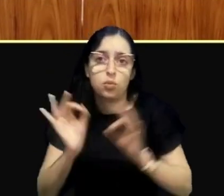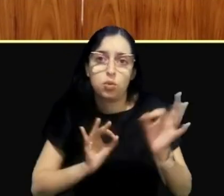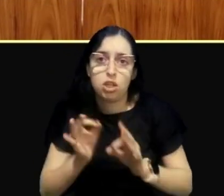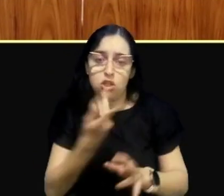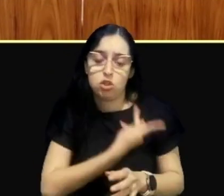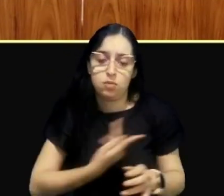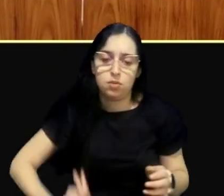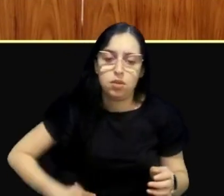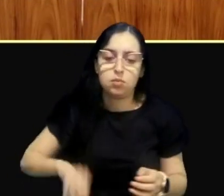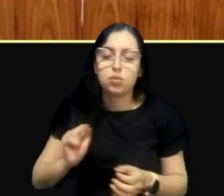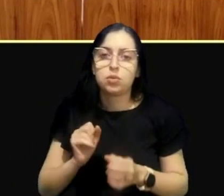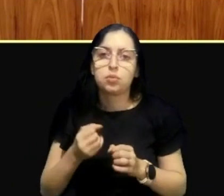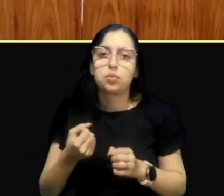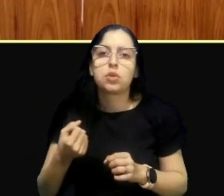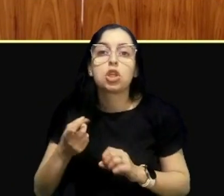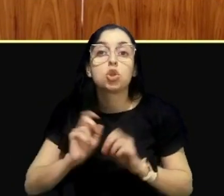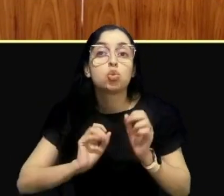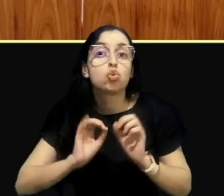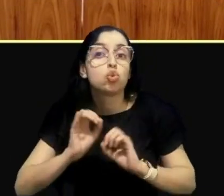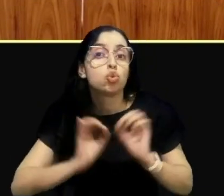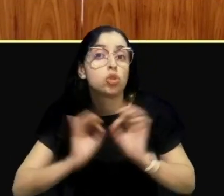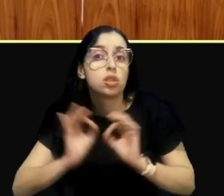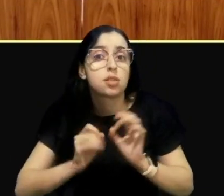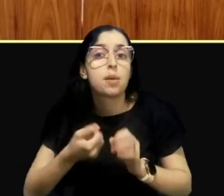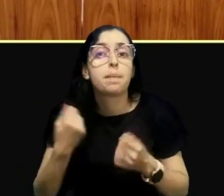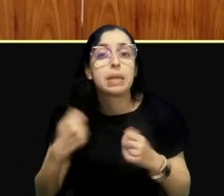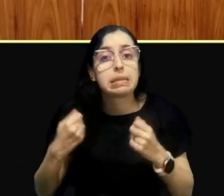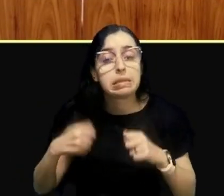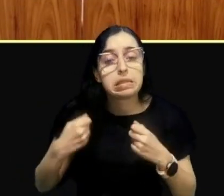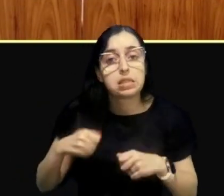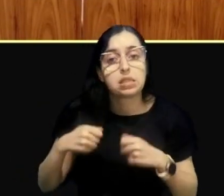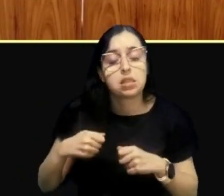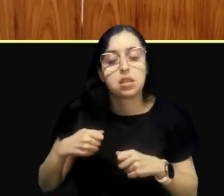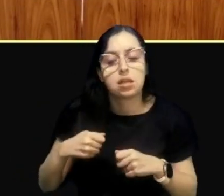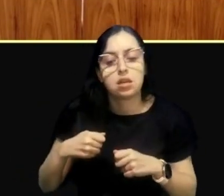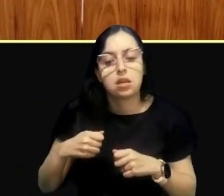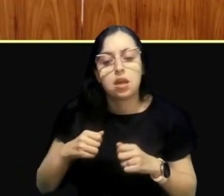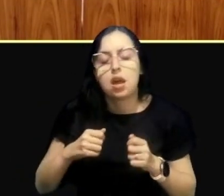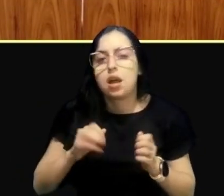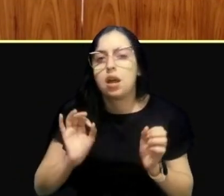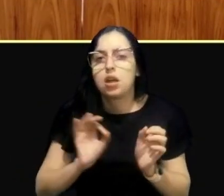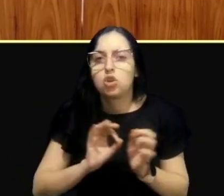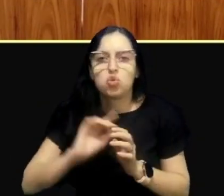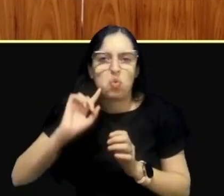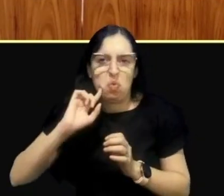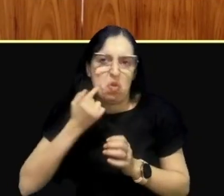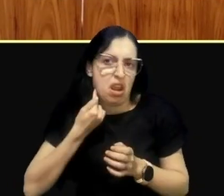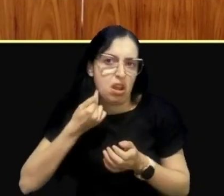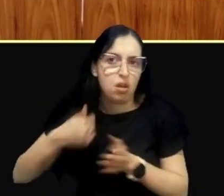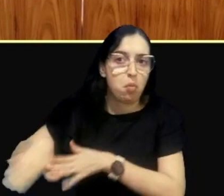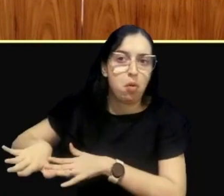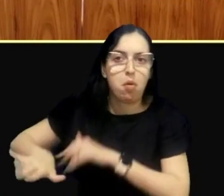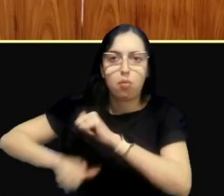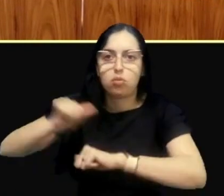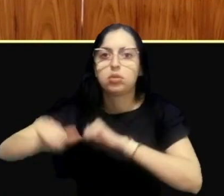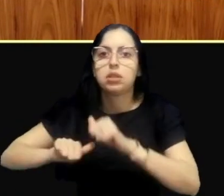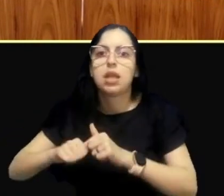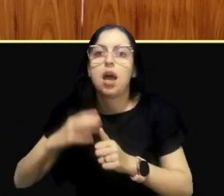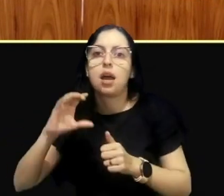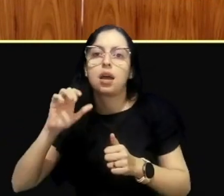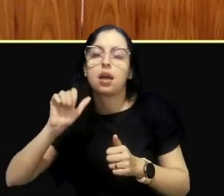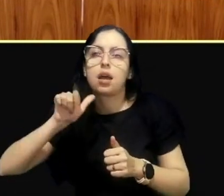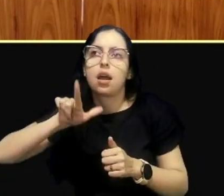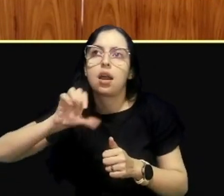se judicializa a necessidade de se despoluir o rio ou de mudar a classe do rio, né? Eu acho